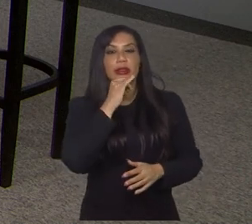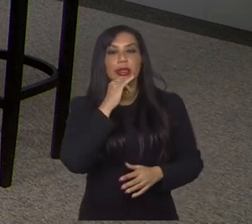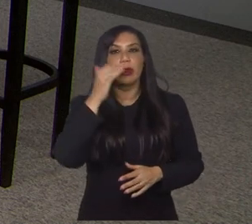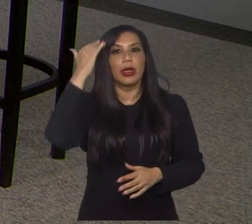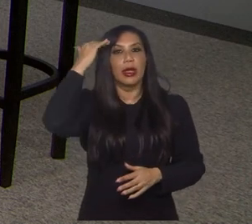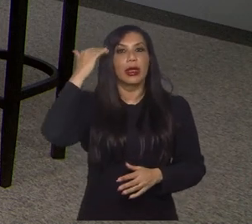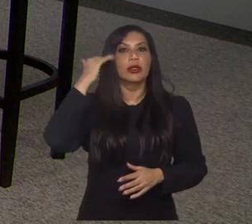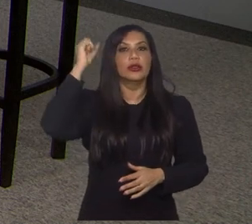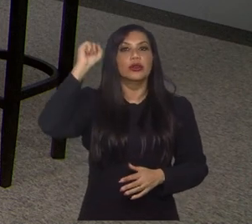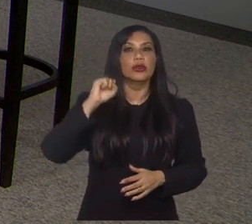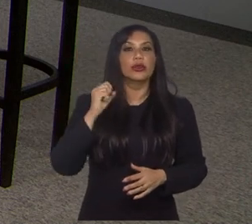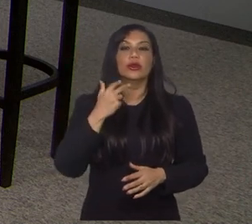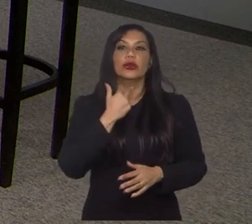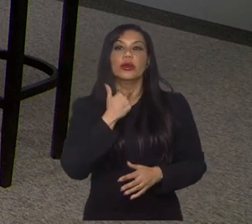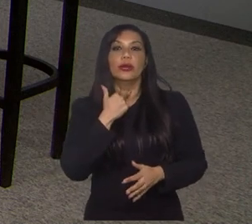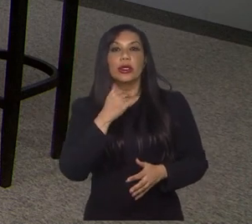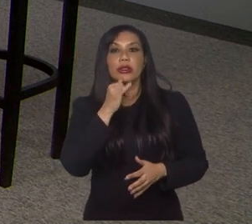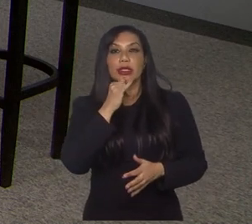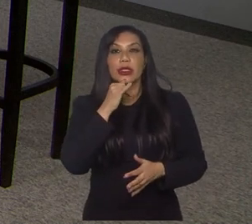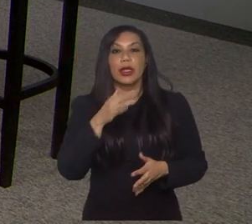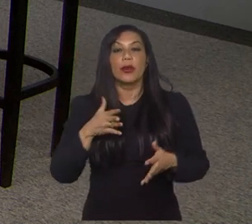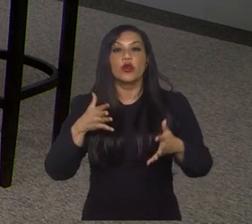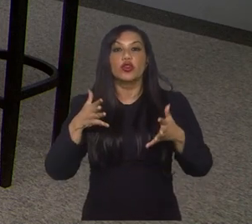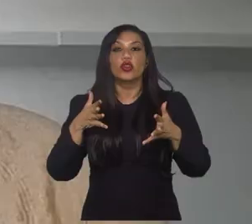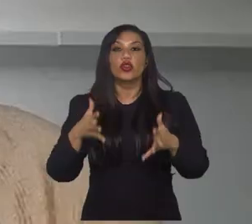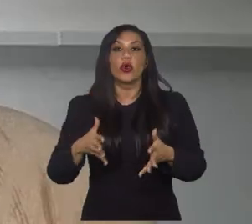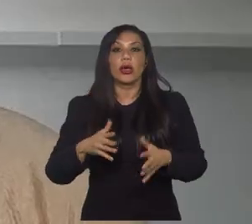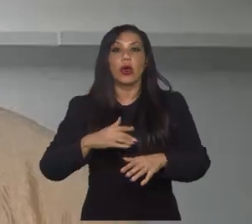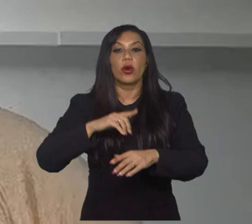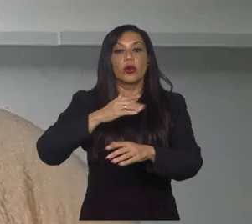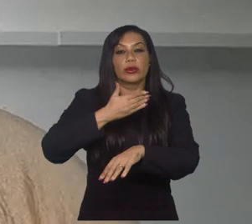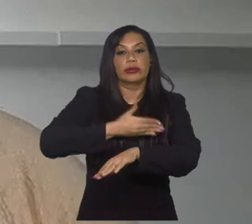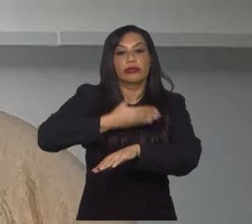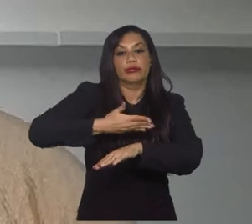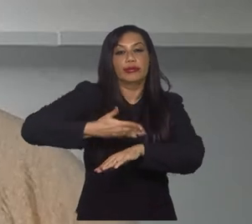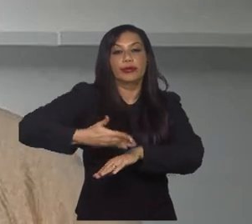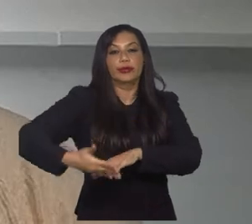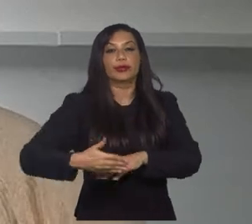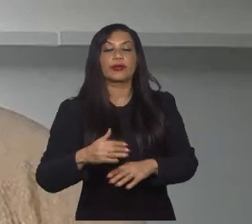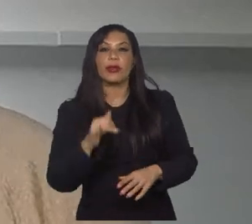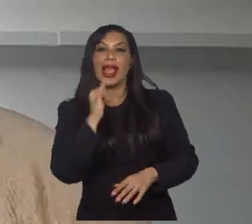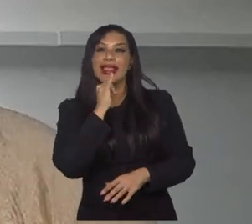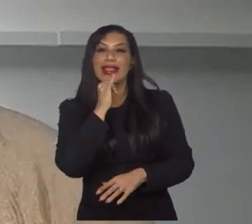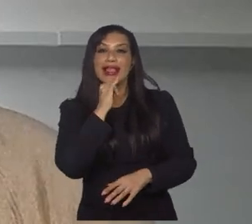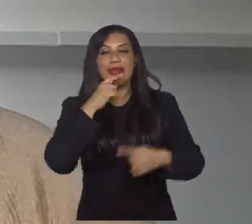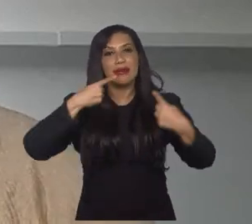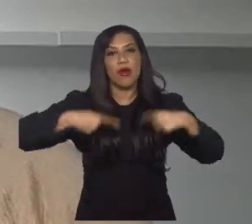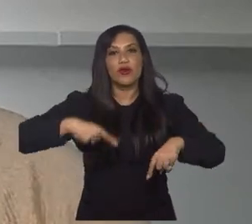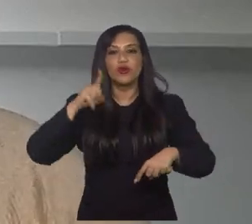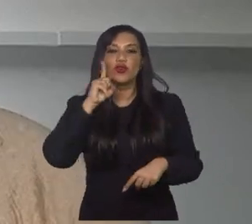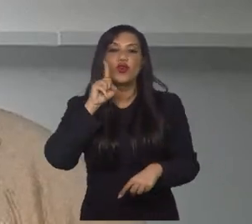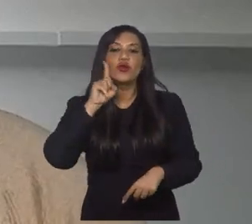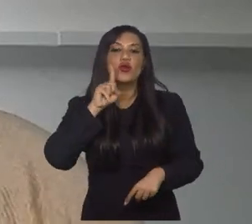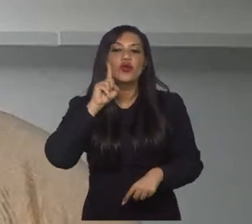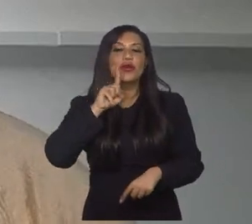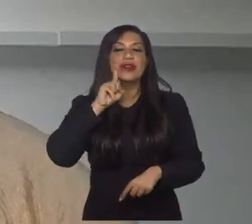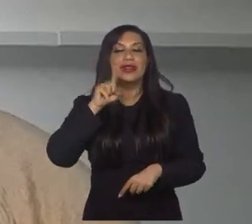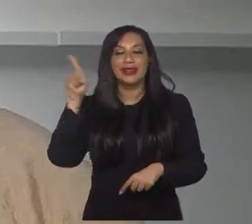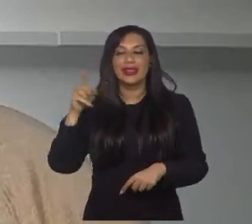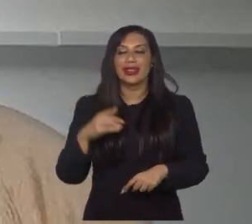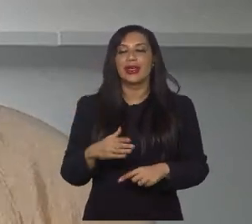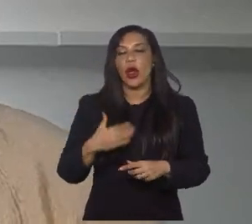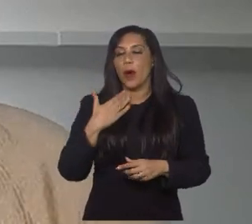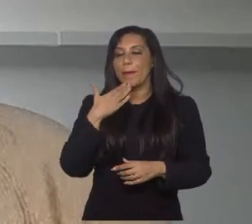vai ser que elas não vão poder jogar tão fechadas assim o tempo todo. Elas fizeram aí alguns amistosos contra os Estados Unidos, na despedida da Carly Lloyd,